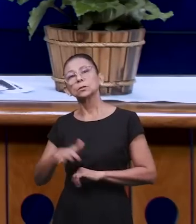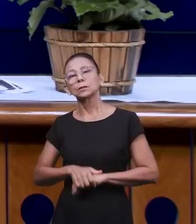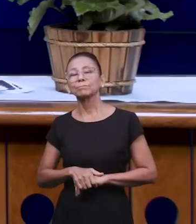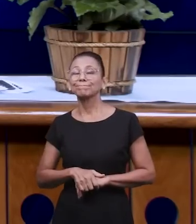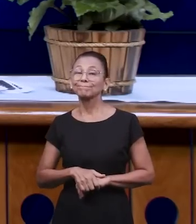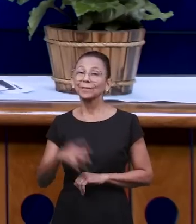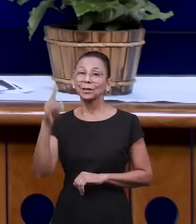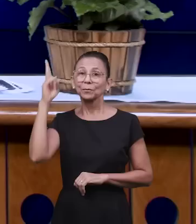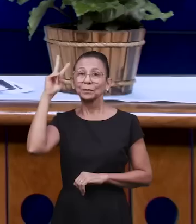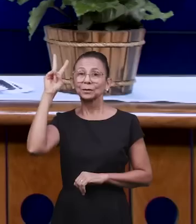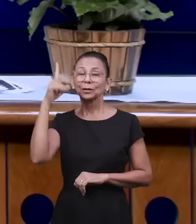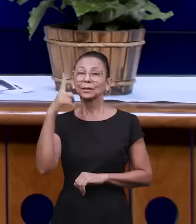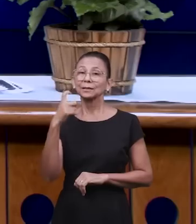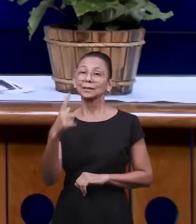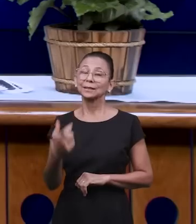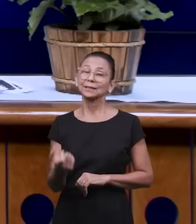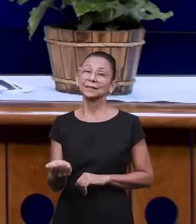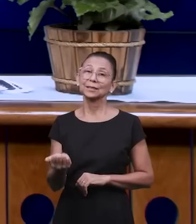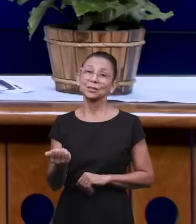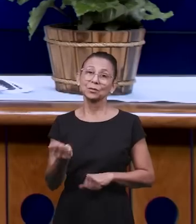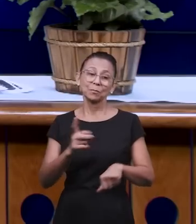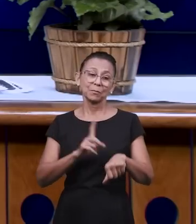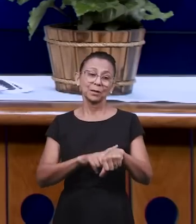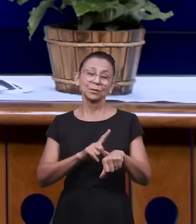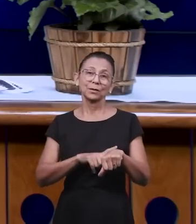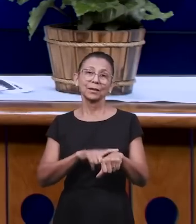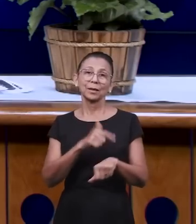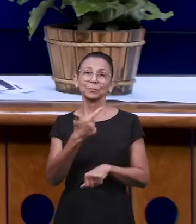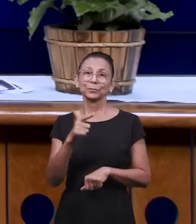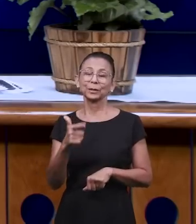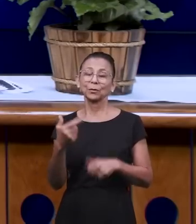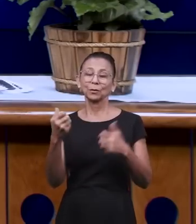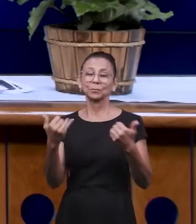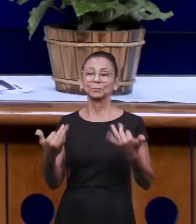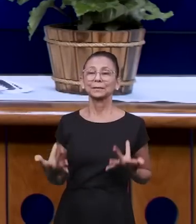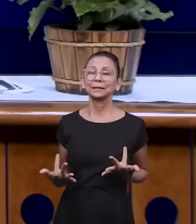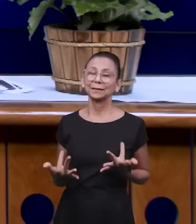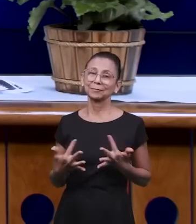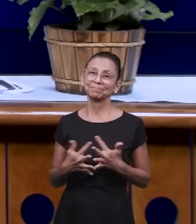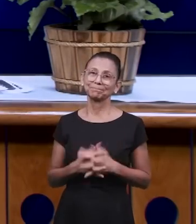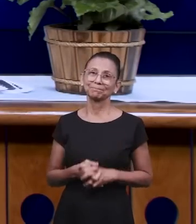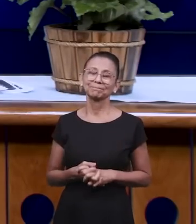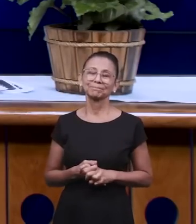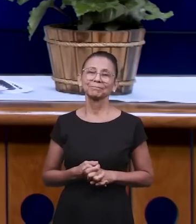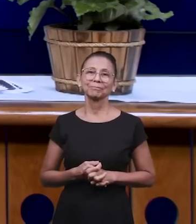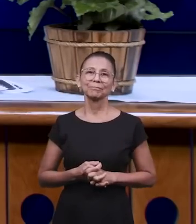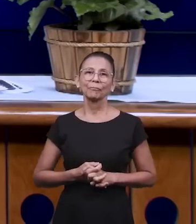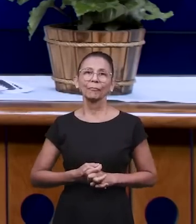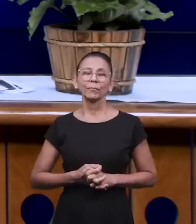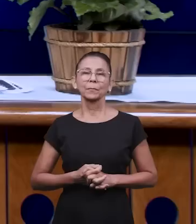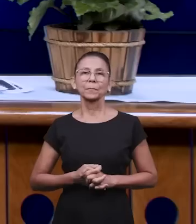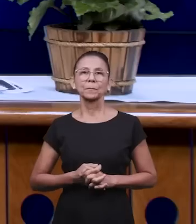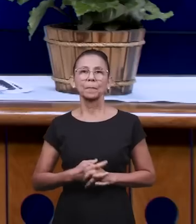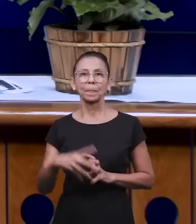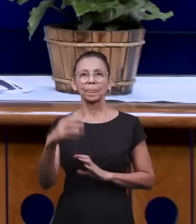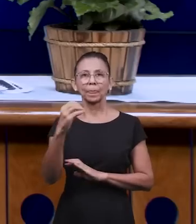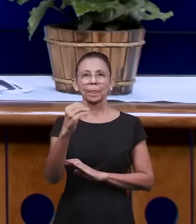12 mil israelitas por dia. Durante todo o período desse líder